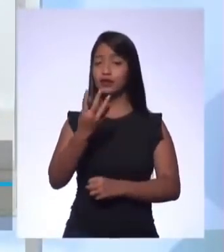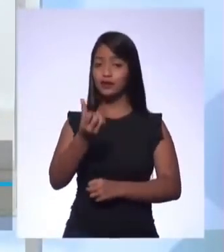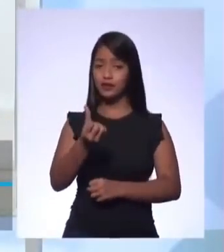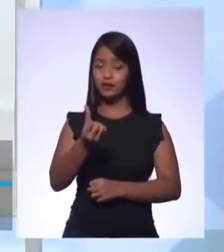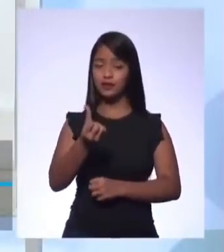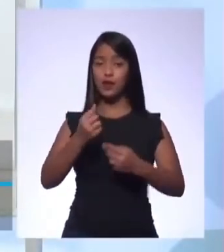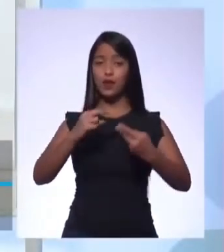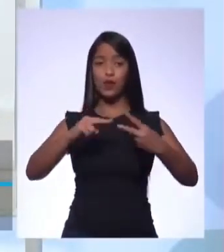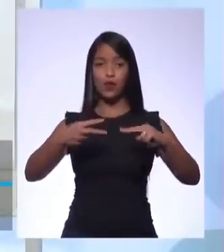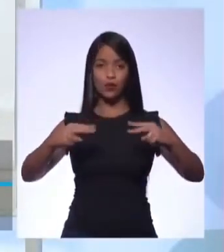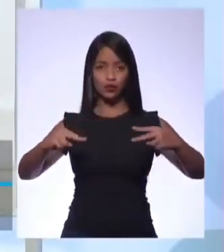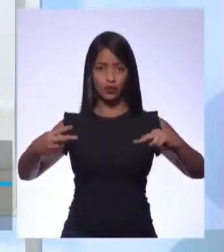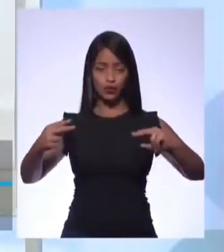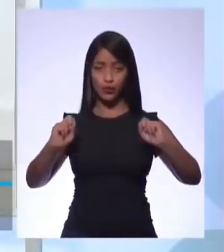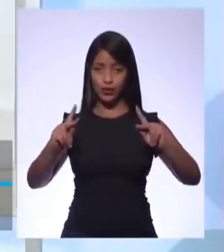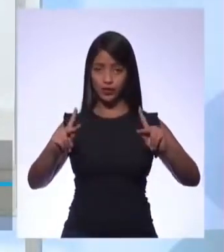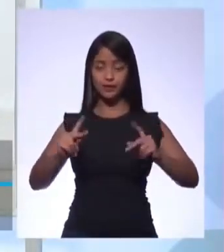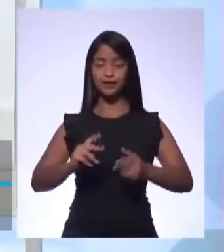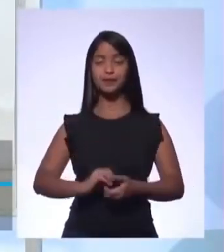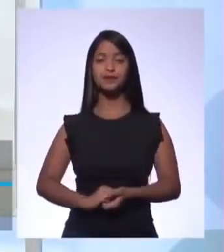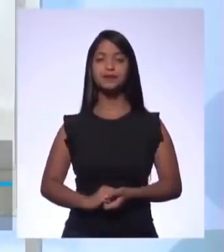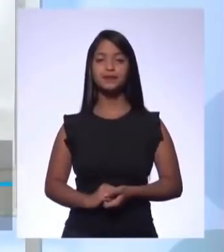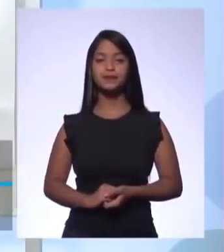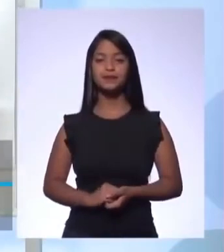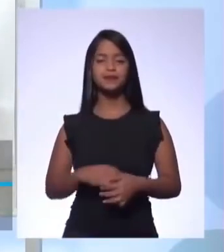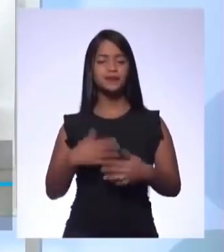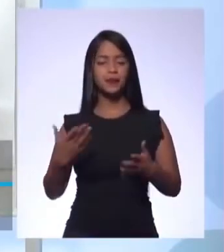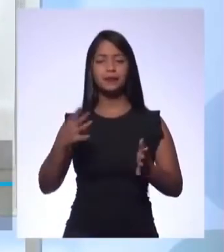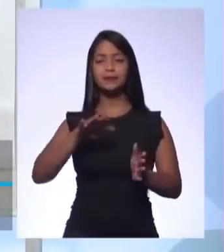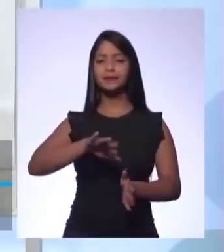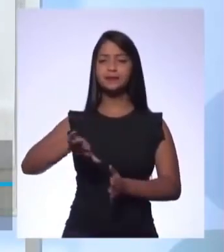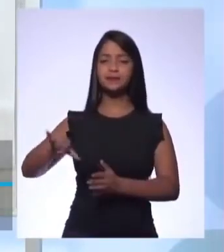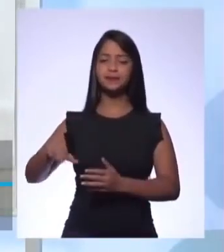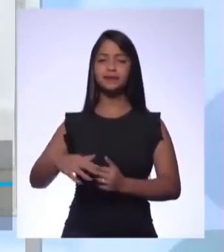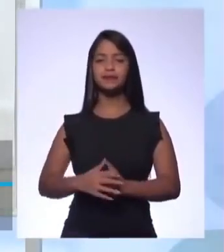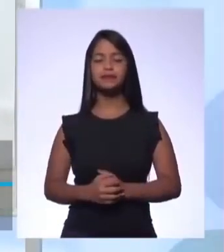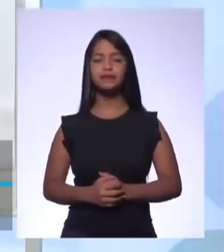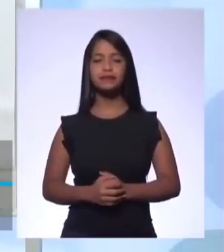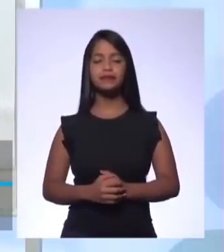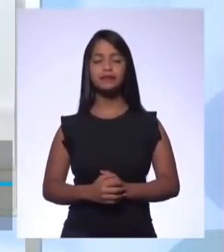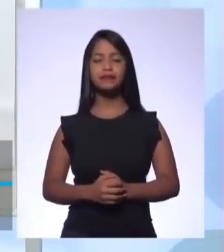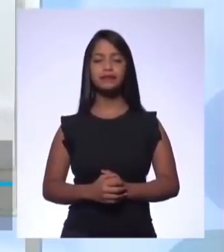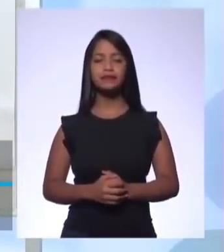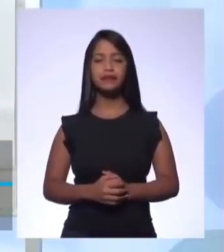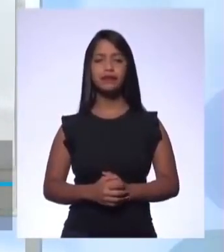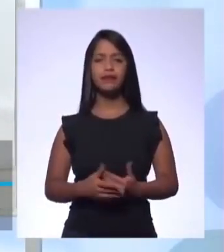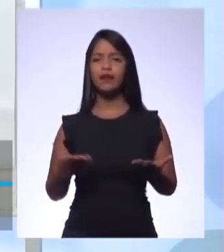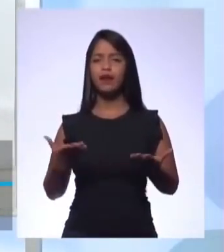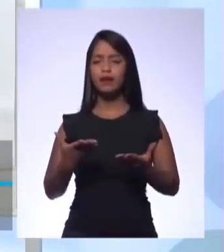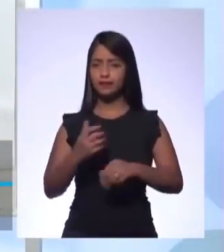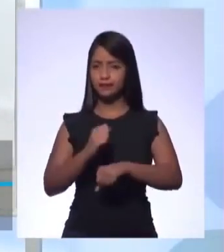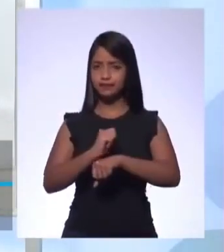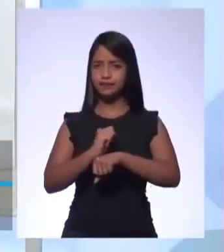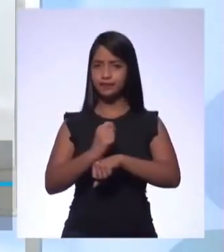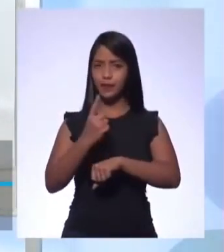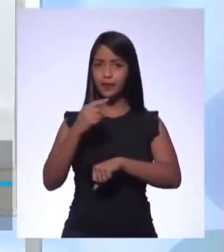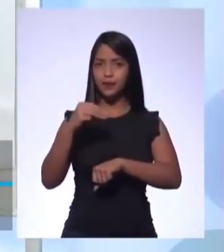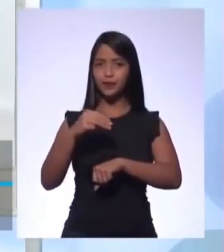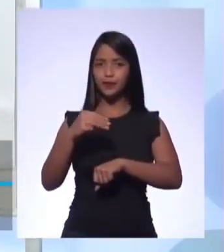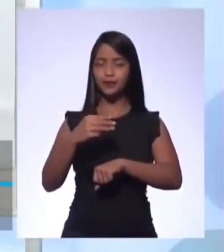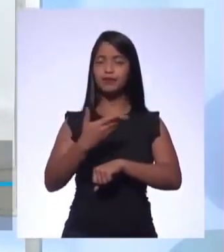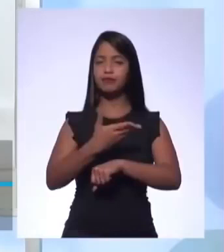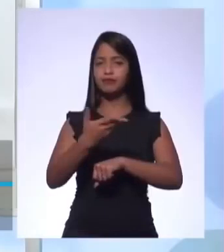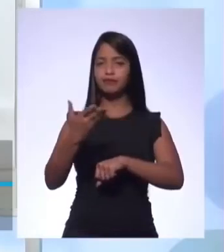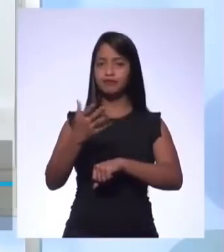46 cromossomos, ok? Então, agora, o que nós vamos fazer? Vocês vão ter um minutinho ali na tela para